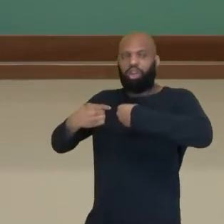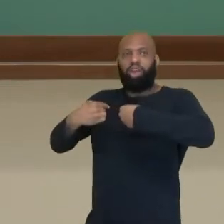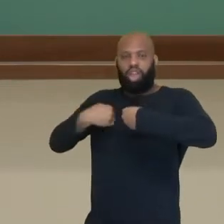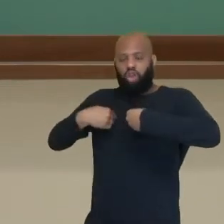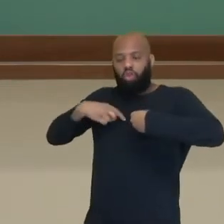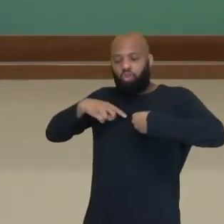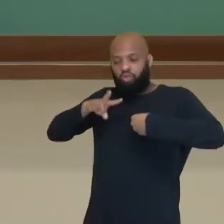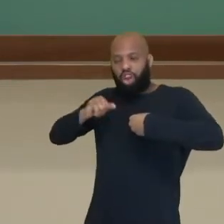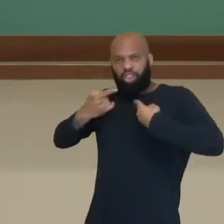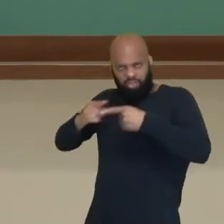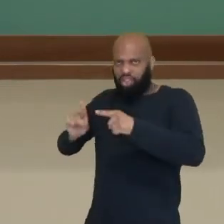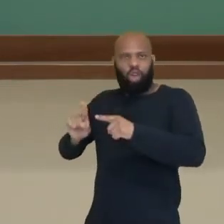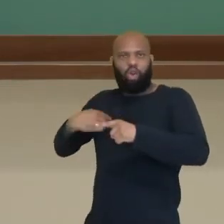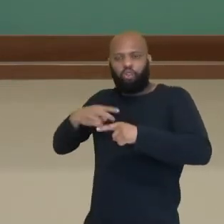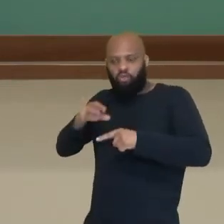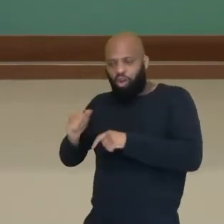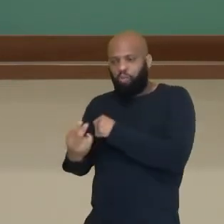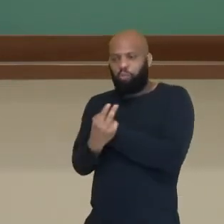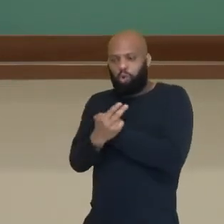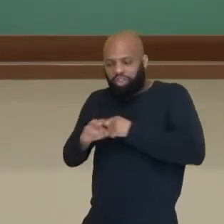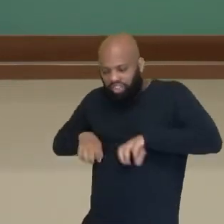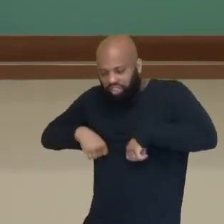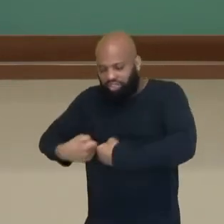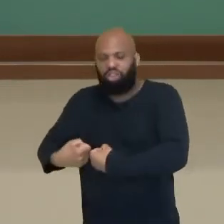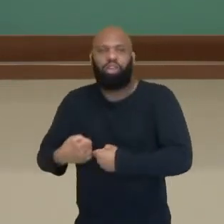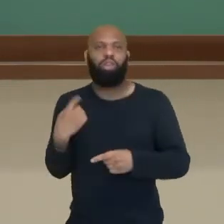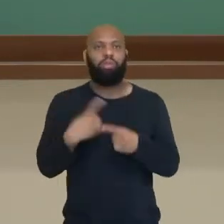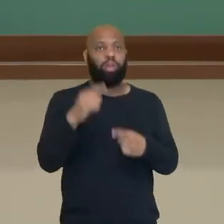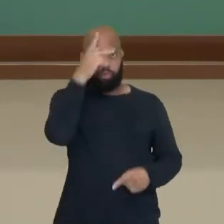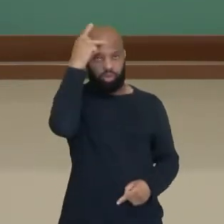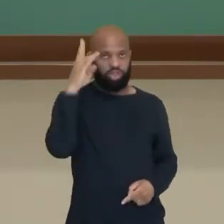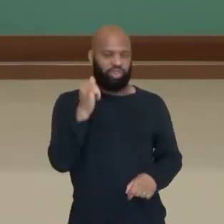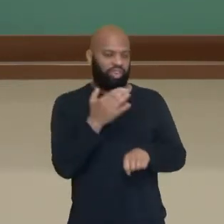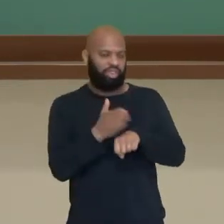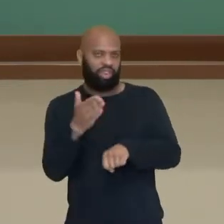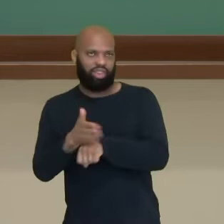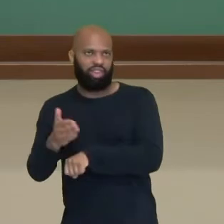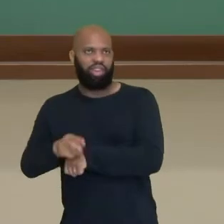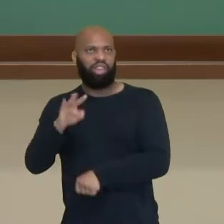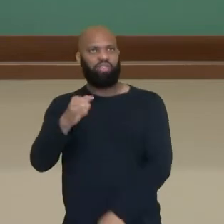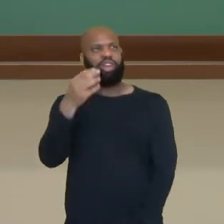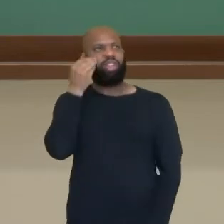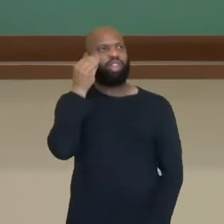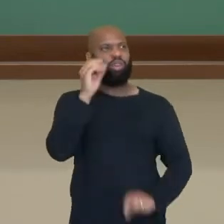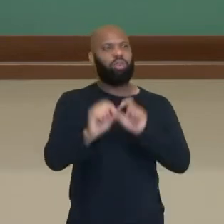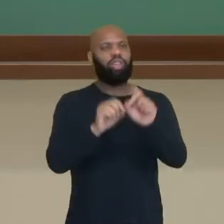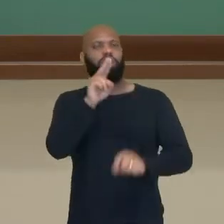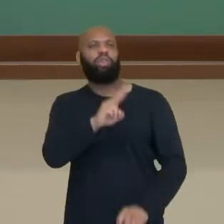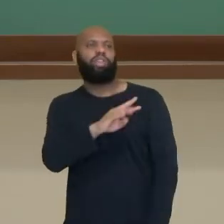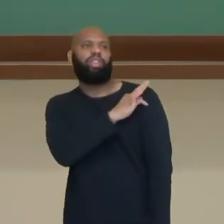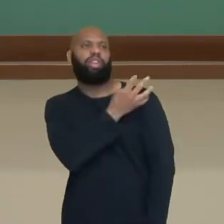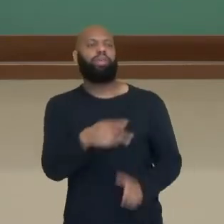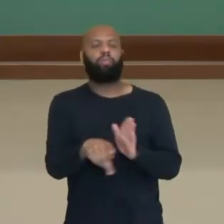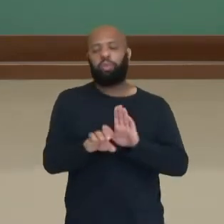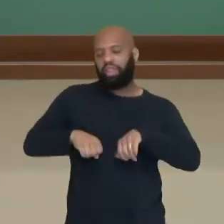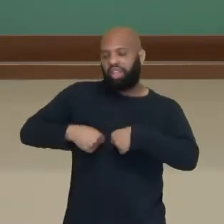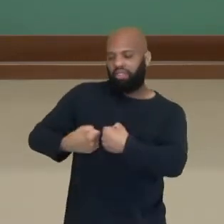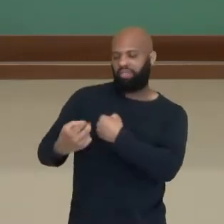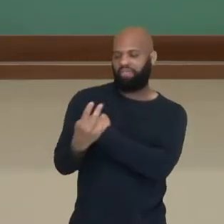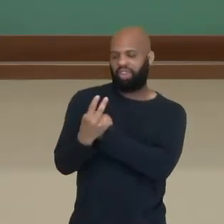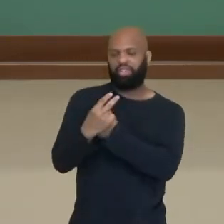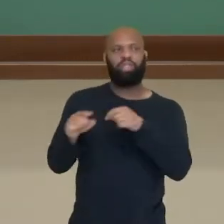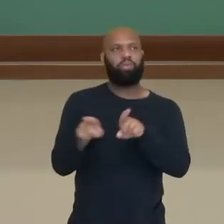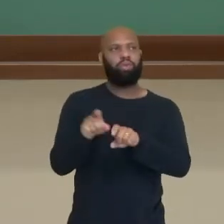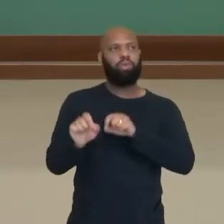ataque e a pessoa que está treinando o Aikido, nesse momento, vai tentar empregar uma técnica de defesa ali, que